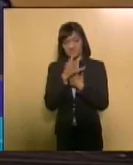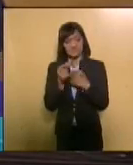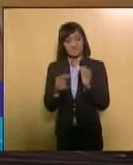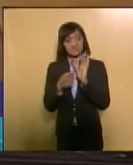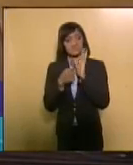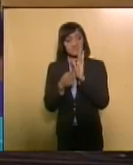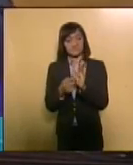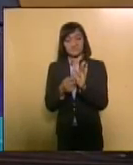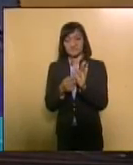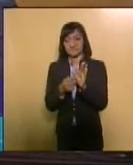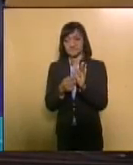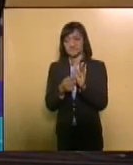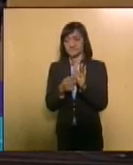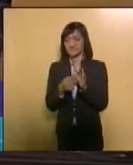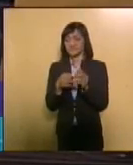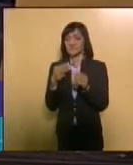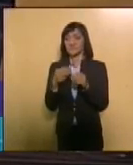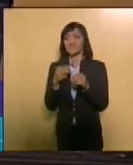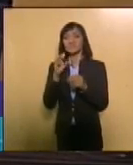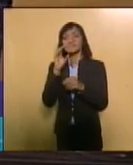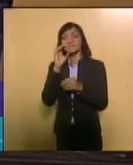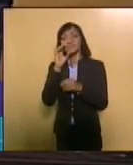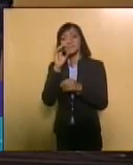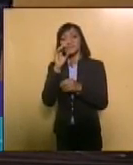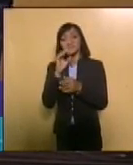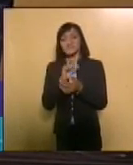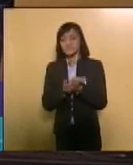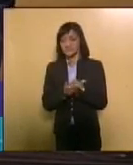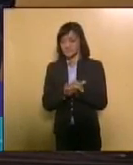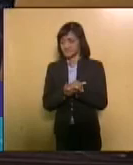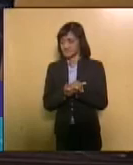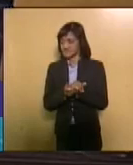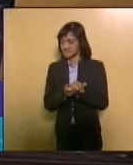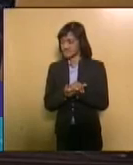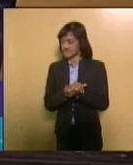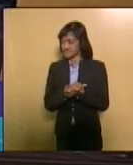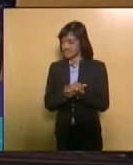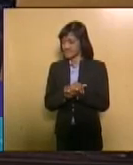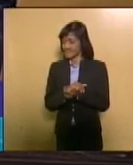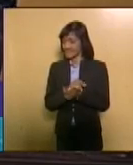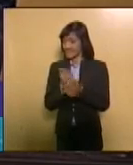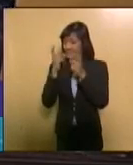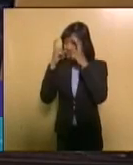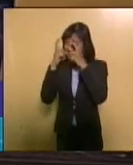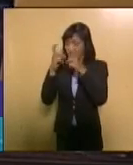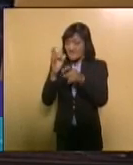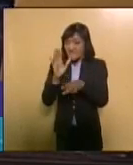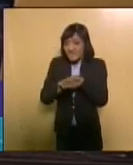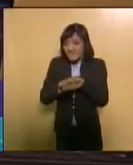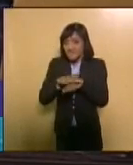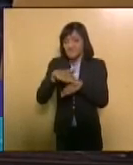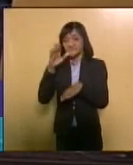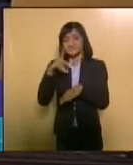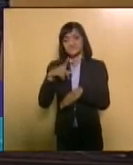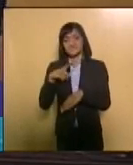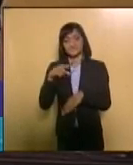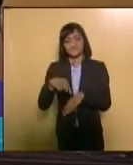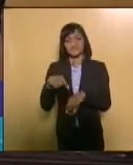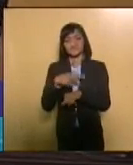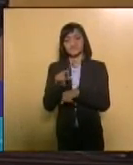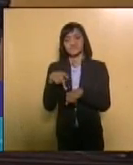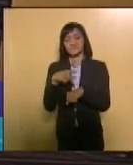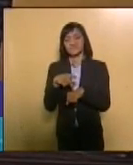o município de Socorro como um dos mais violentos do país a